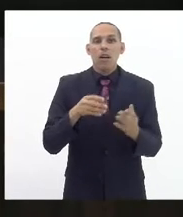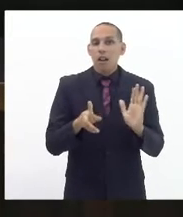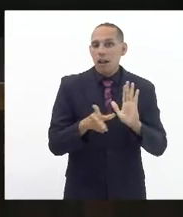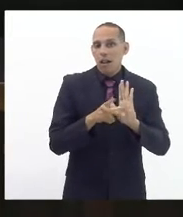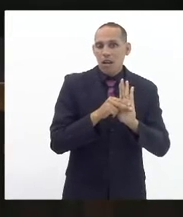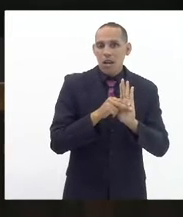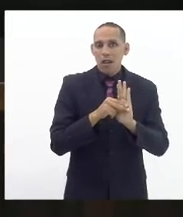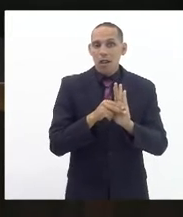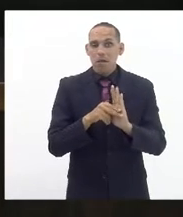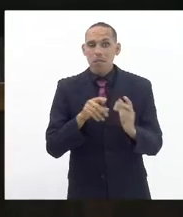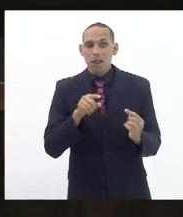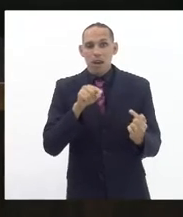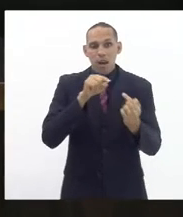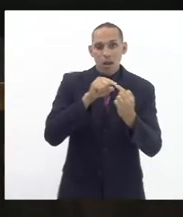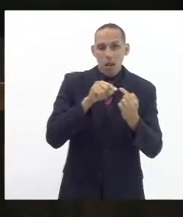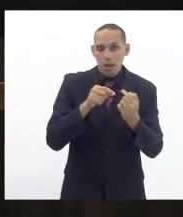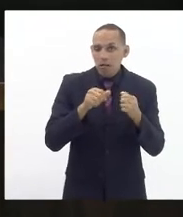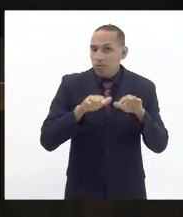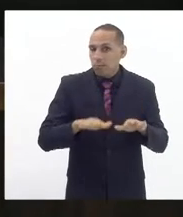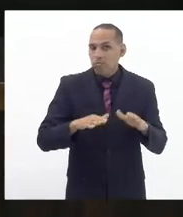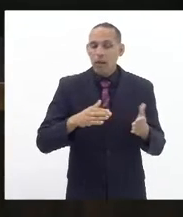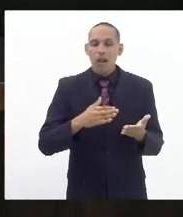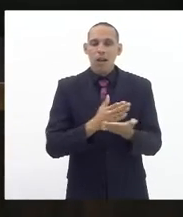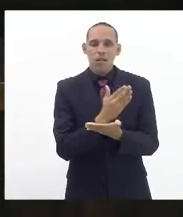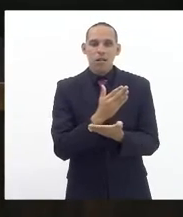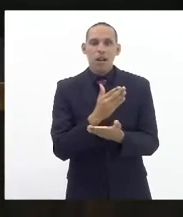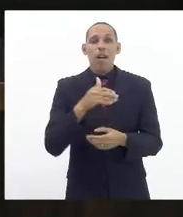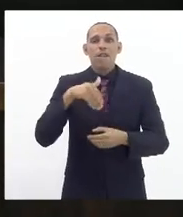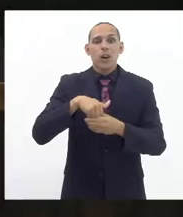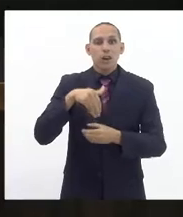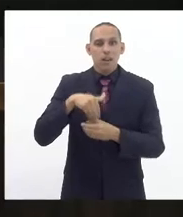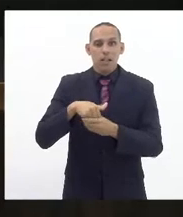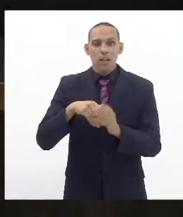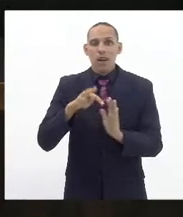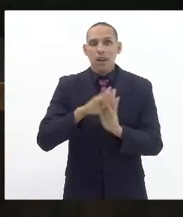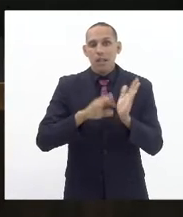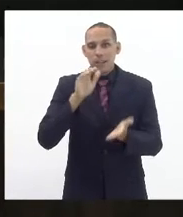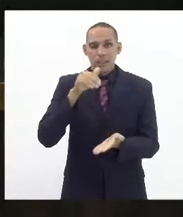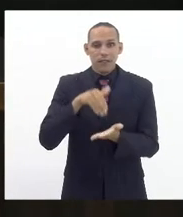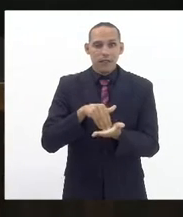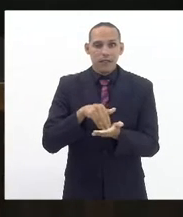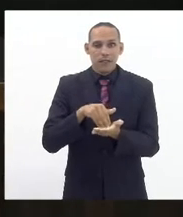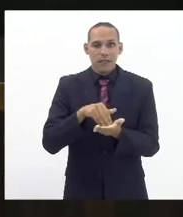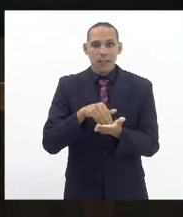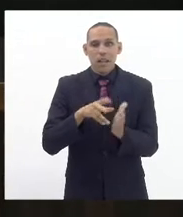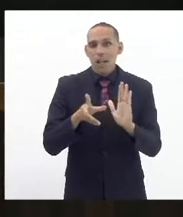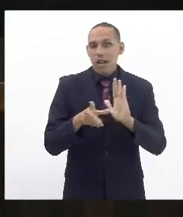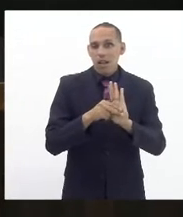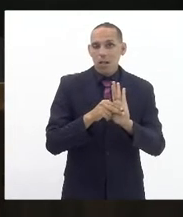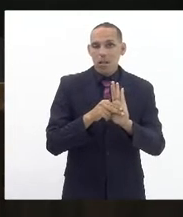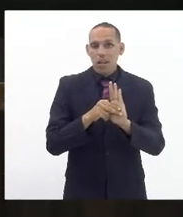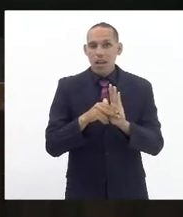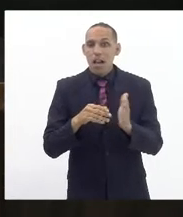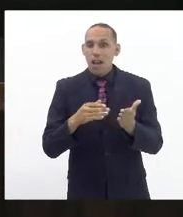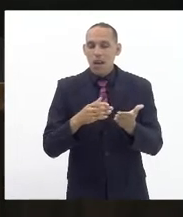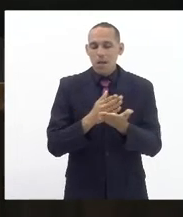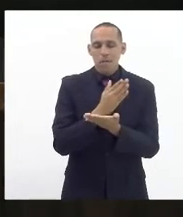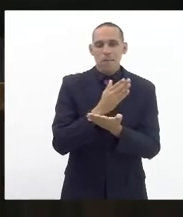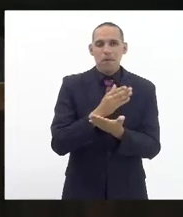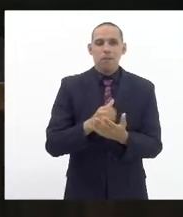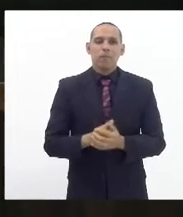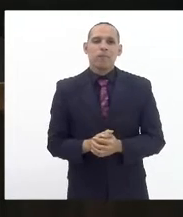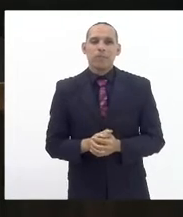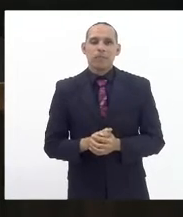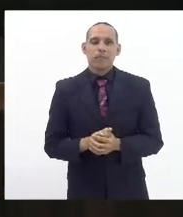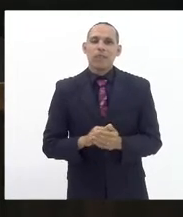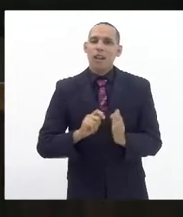estão. Aprovado. Em votação, a redação final assim emendada. Senhores que aprovam, permaneçam como estão. Aprovado, vai